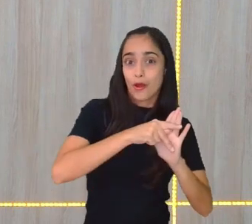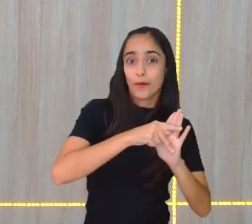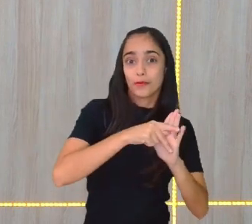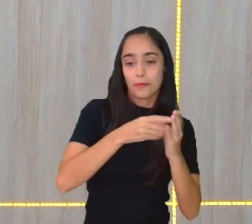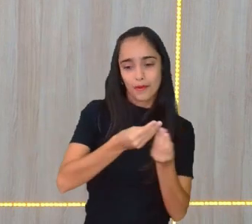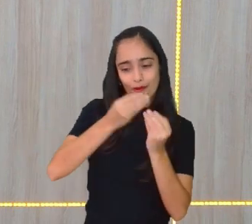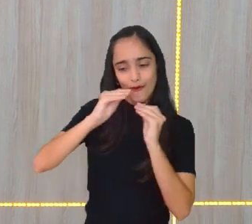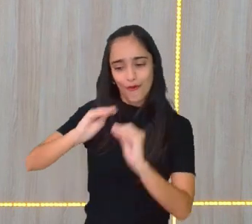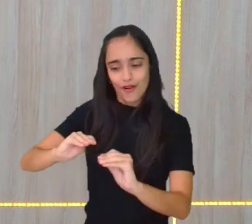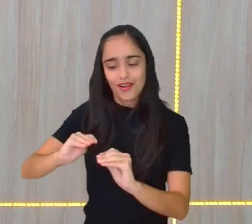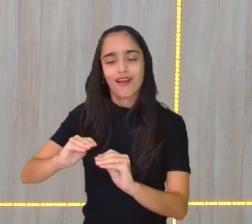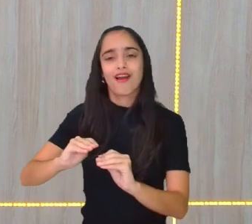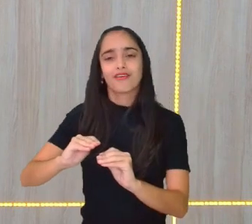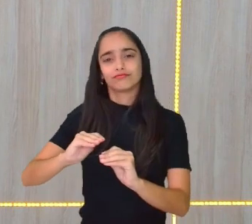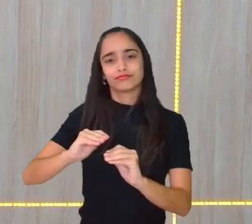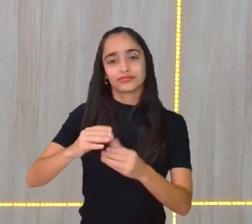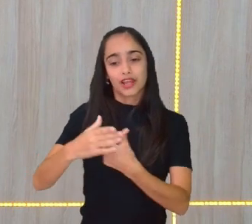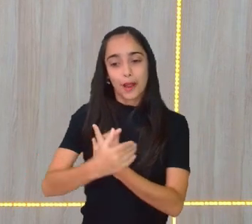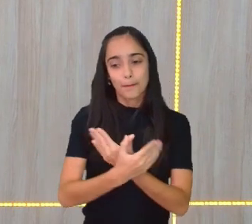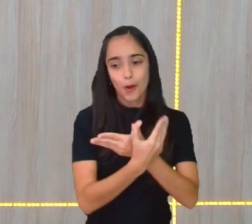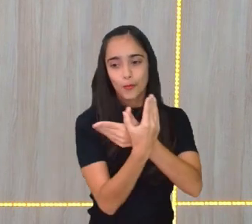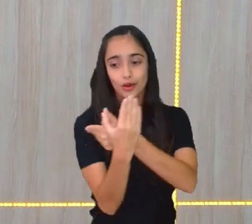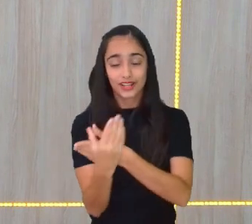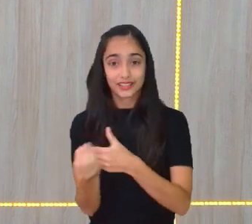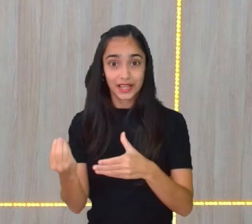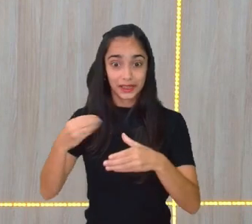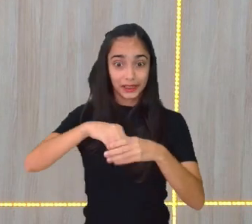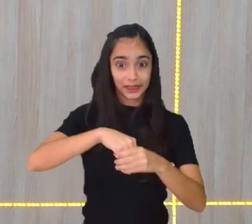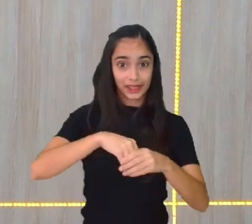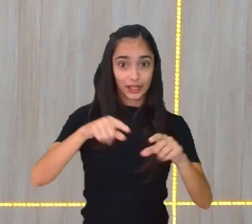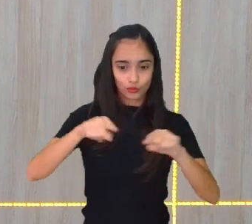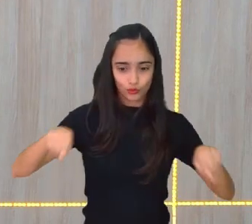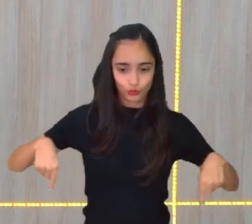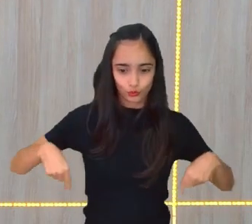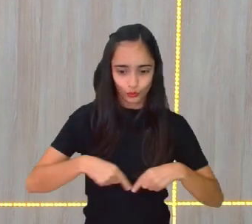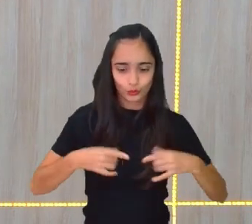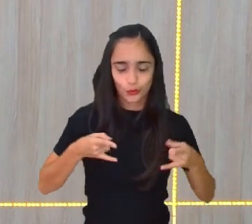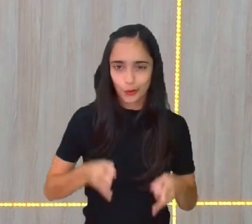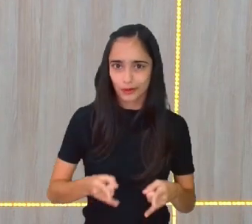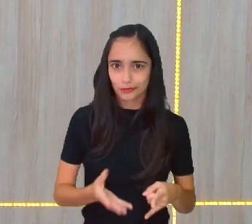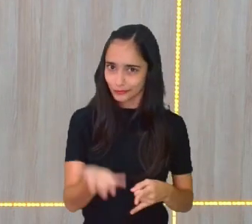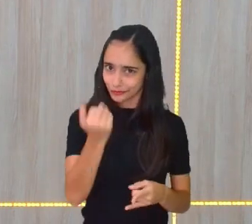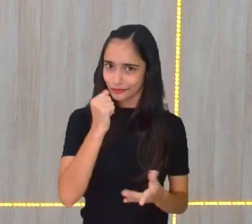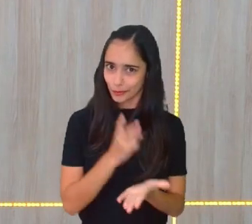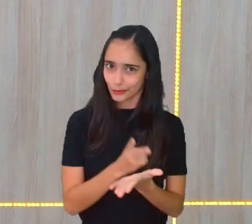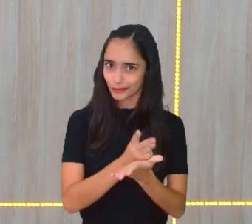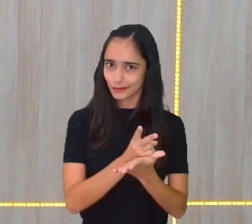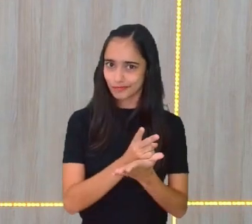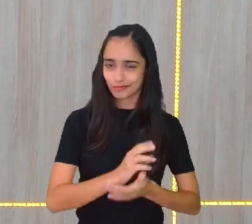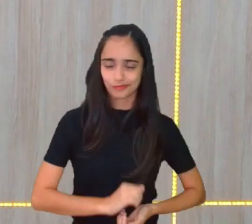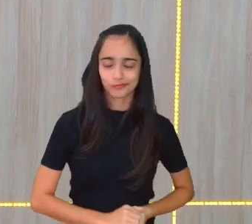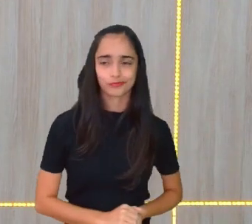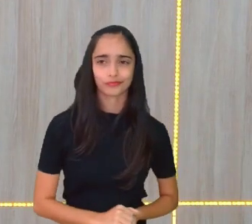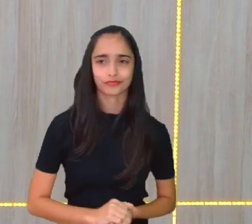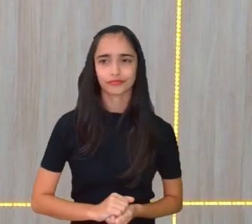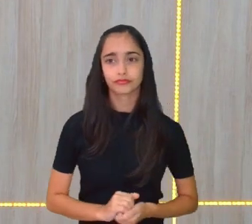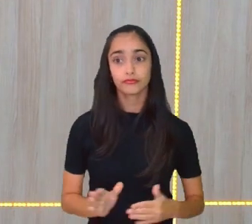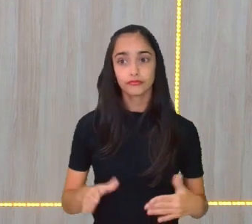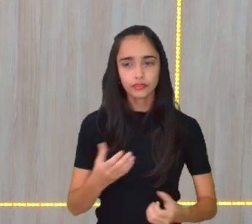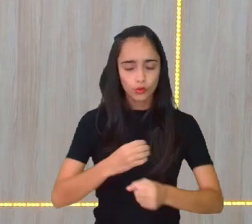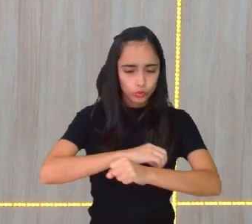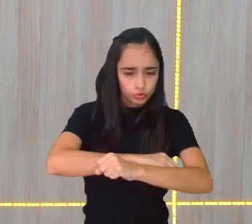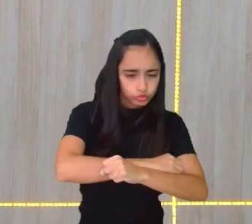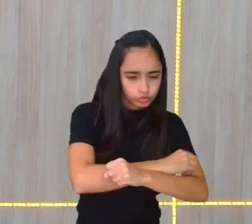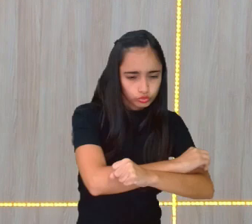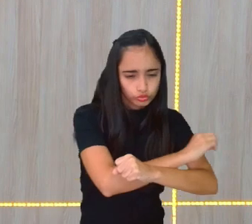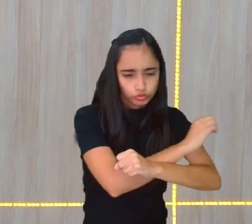demonstra o desejo dela com relação ao animal. Bora continuar a história. Ao amanhecer, armou-se de arco e